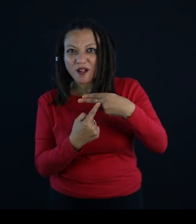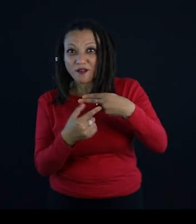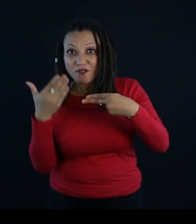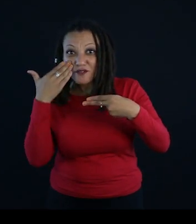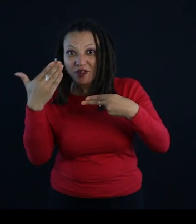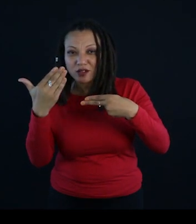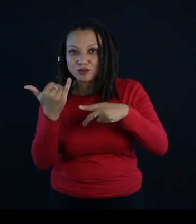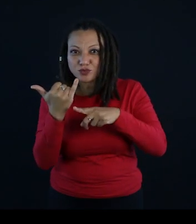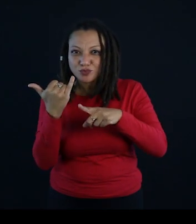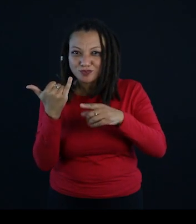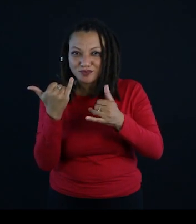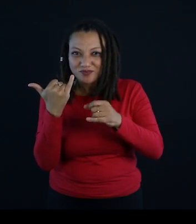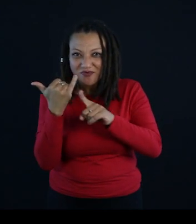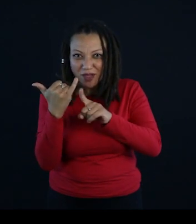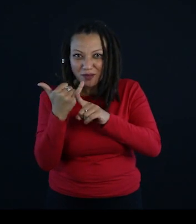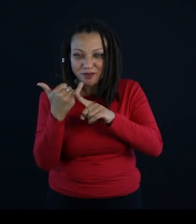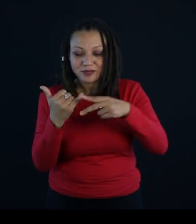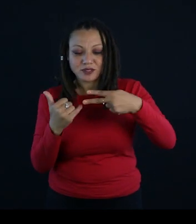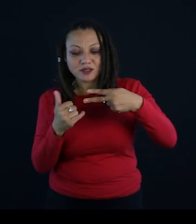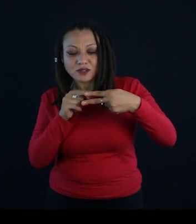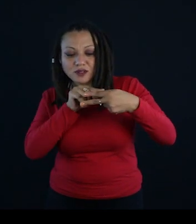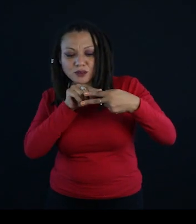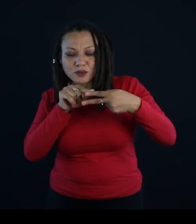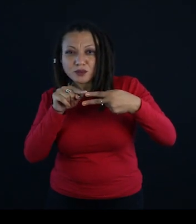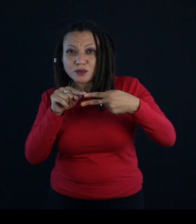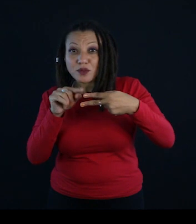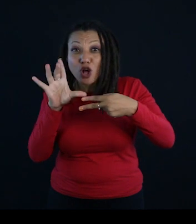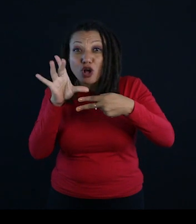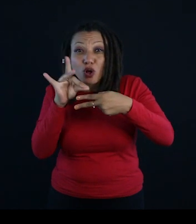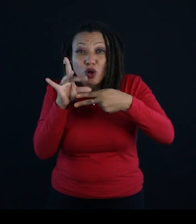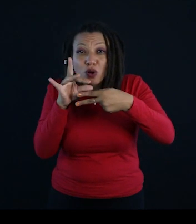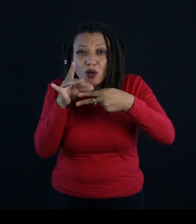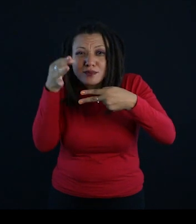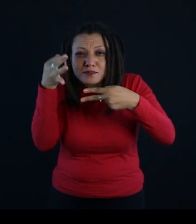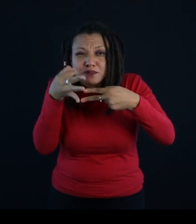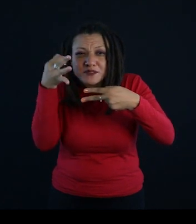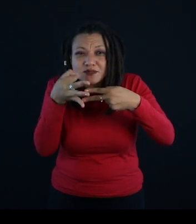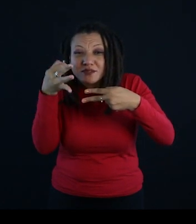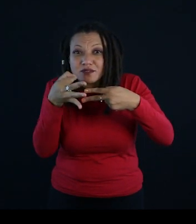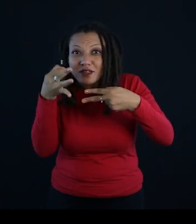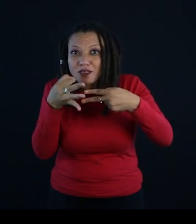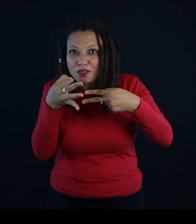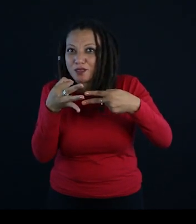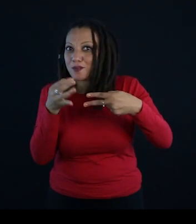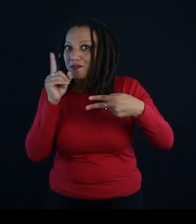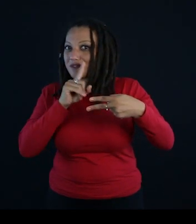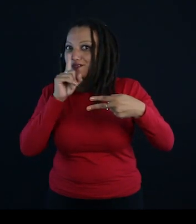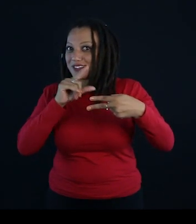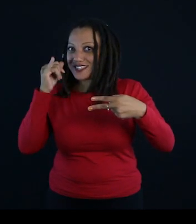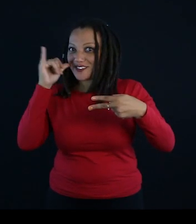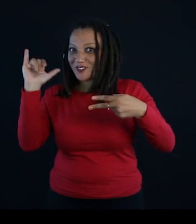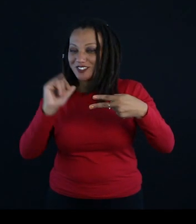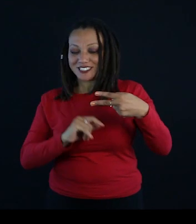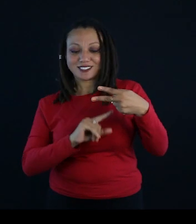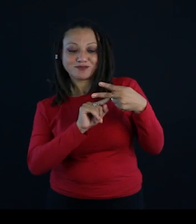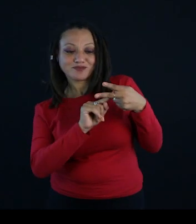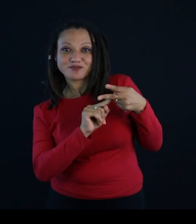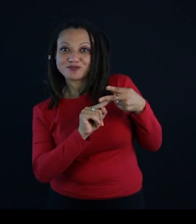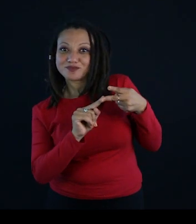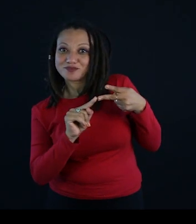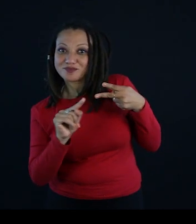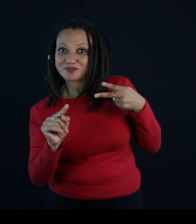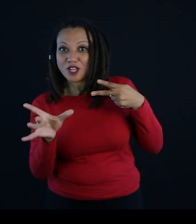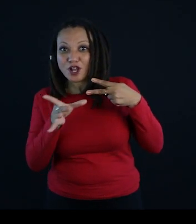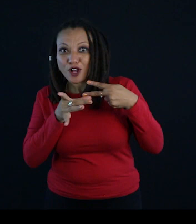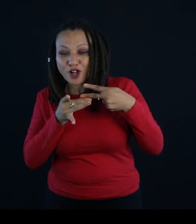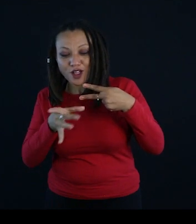cola ele. Lembra de colar bem rente aqui, ó, pra não ter falha, fica super perfeitinho. E aqui, mesma